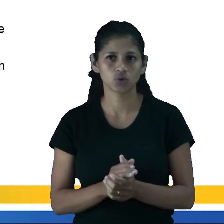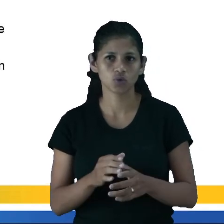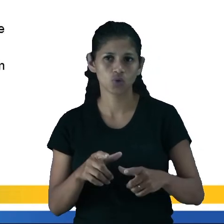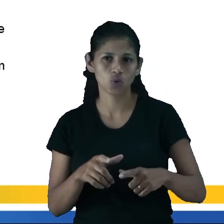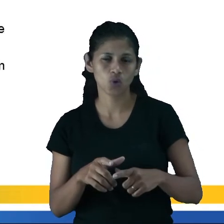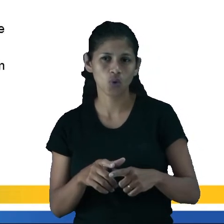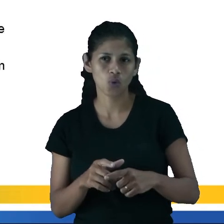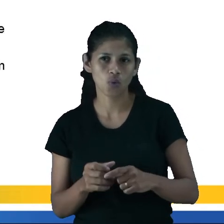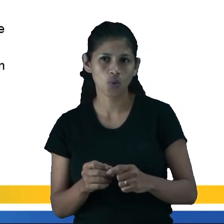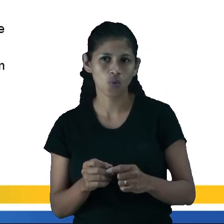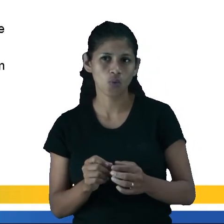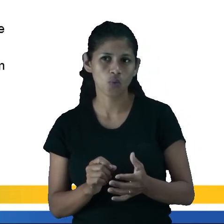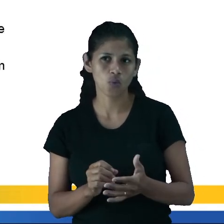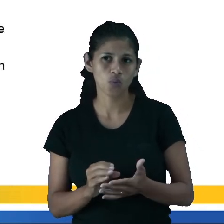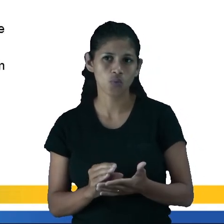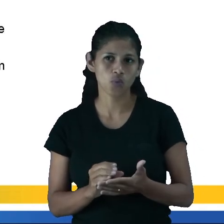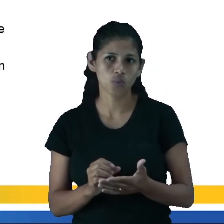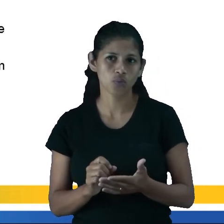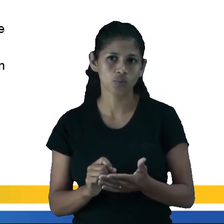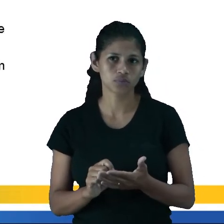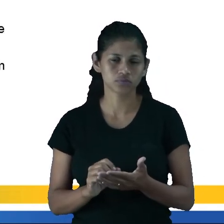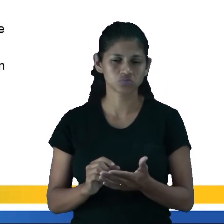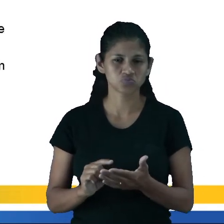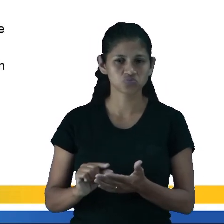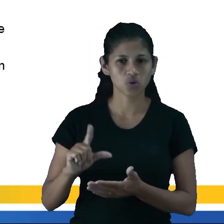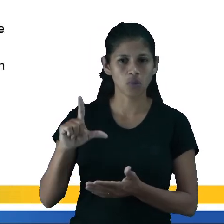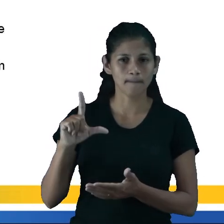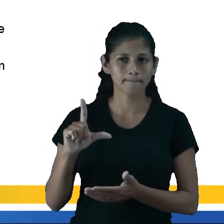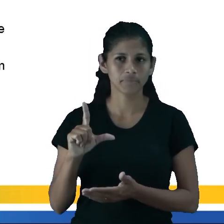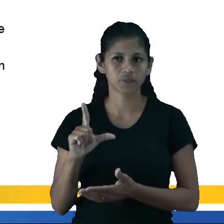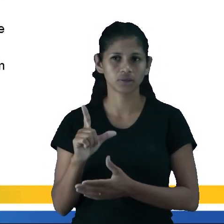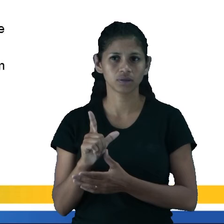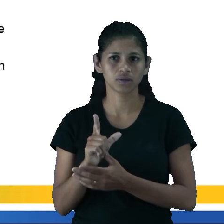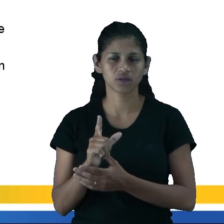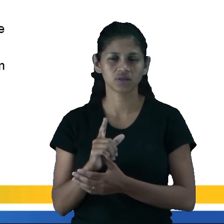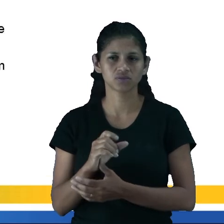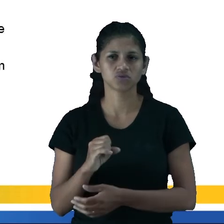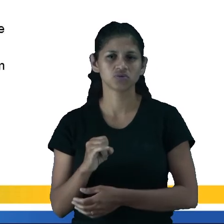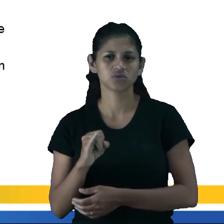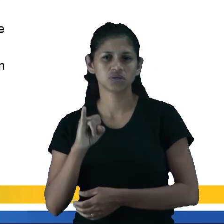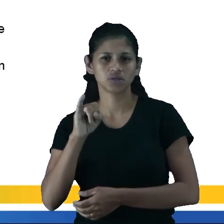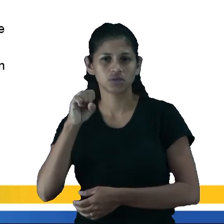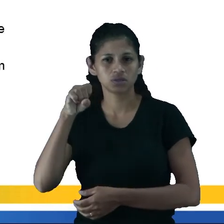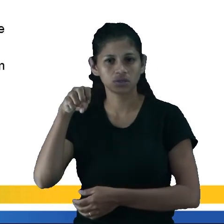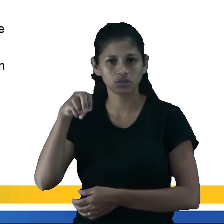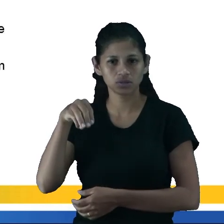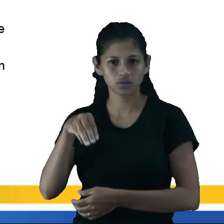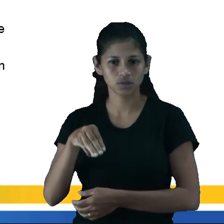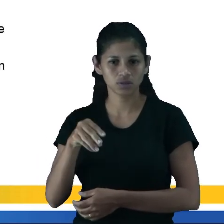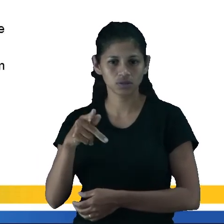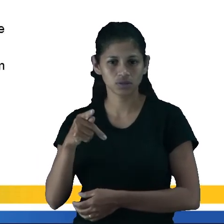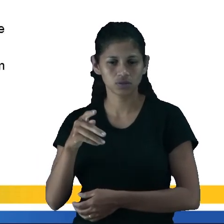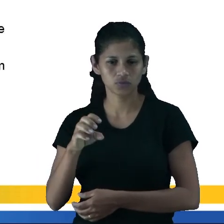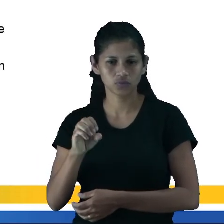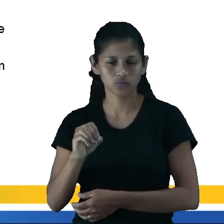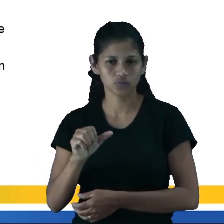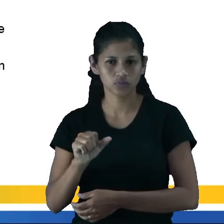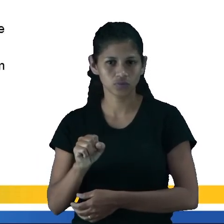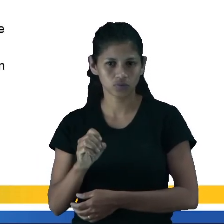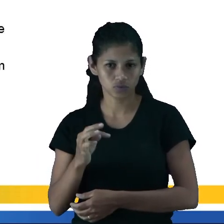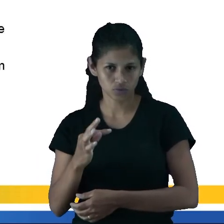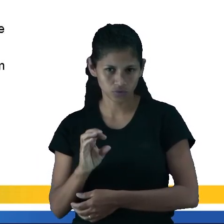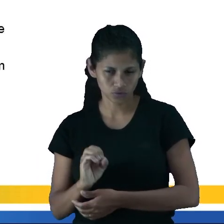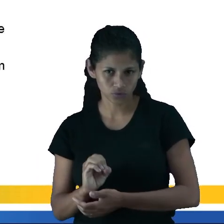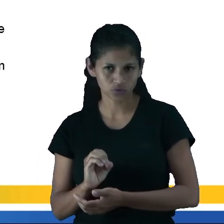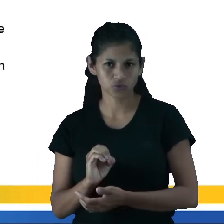renda média do brasileiro nos últimos anos e a redução de impostos por parte do governo federal sobre produtos,